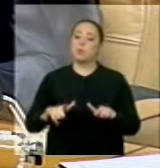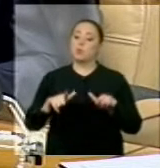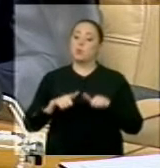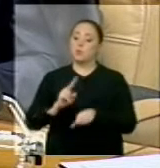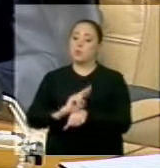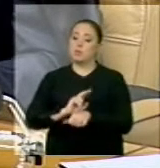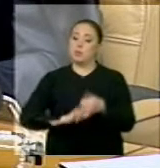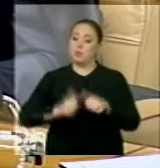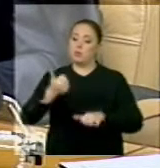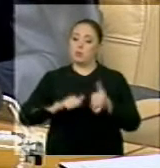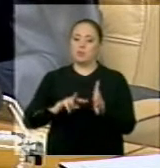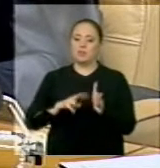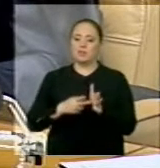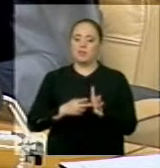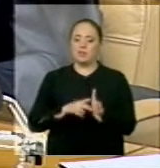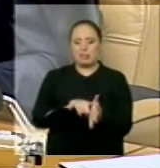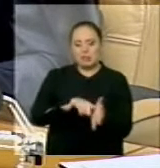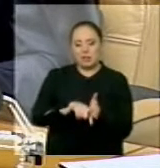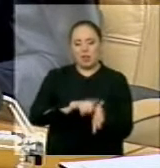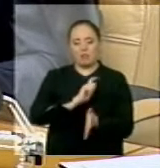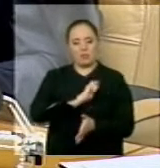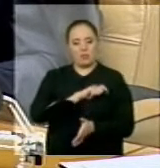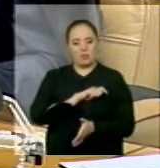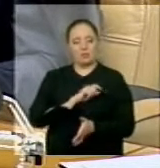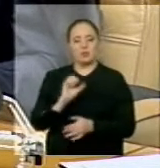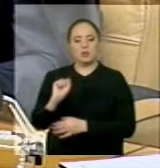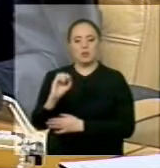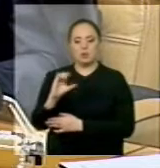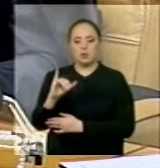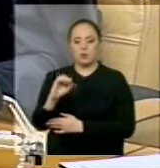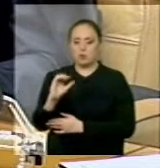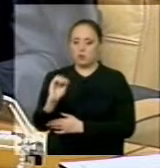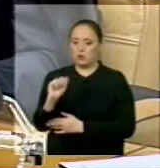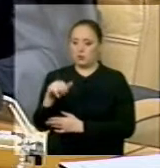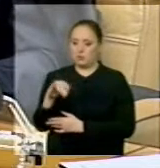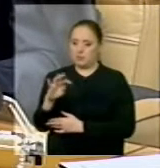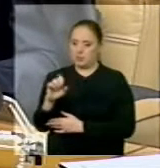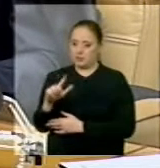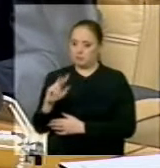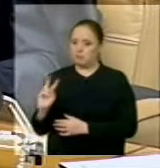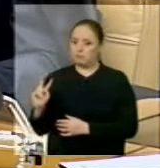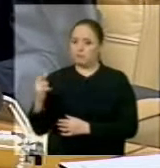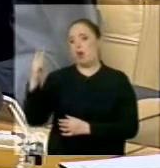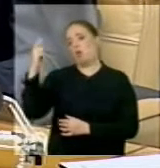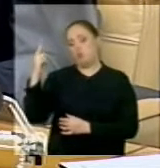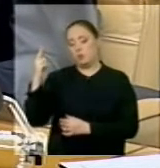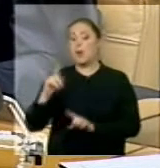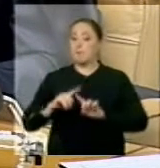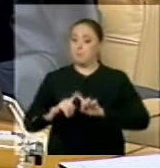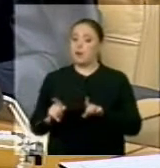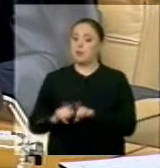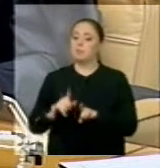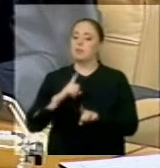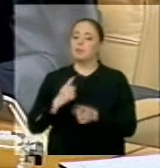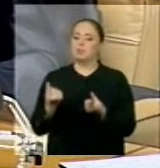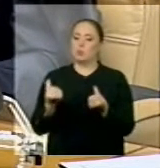de fiscalização ambiental e socioeconômico de grande valia. Contudo, também é fato que envolve